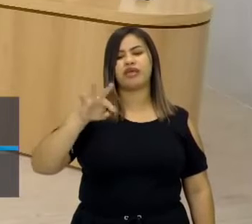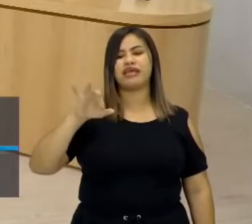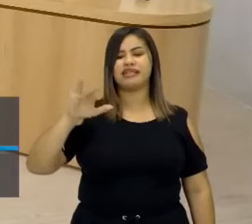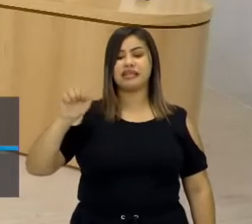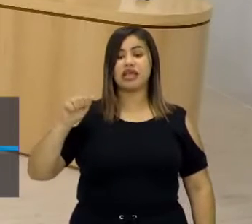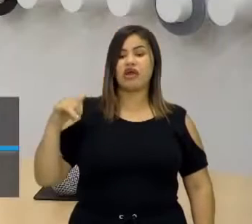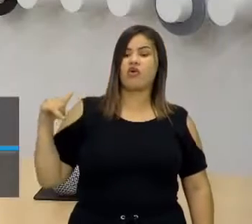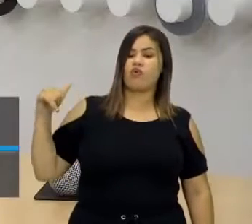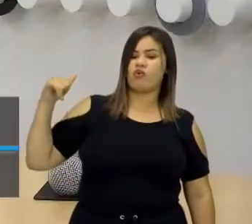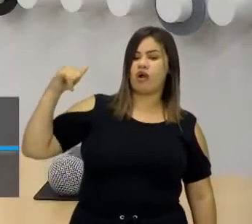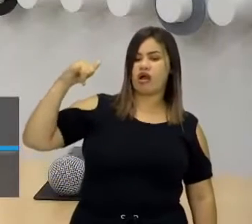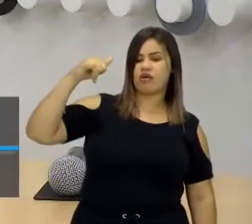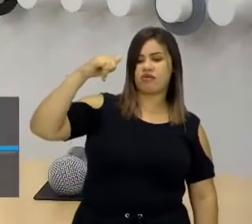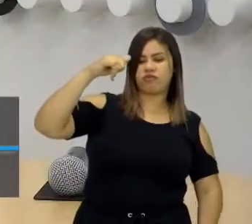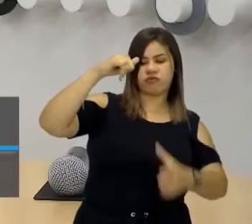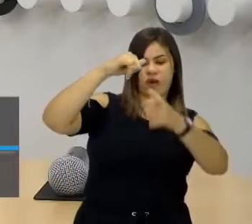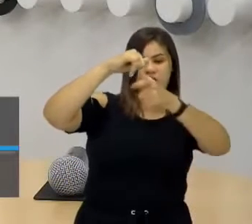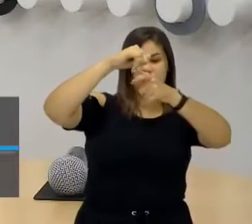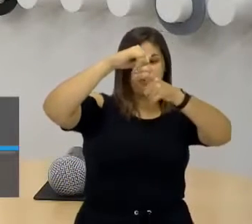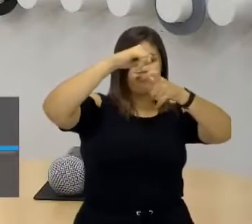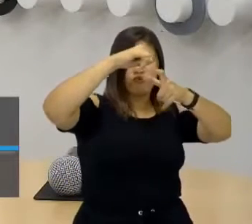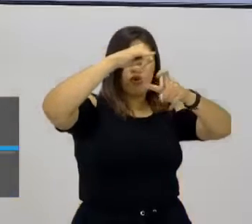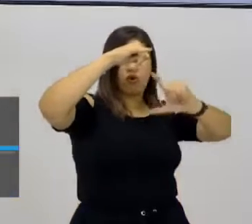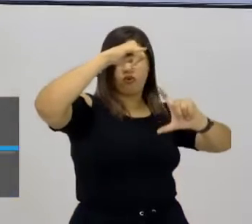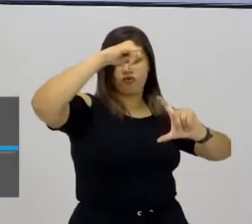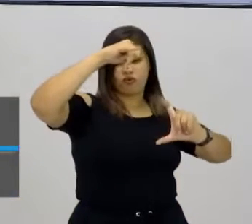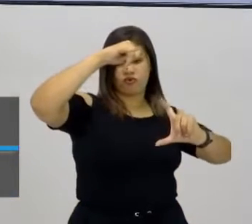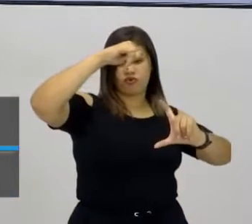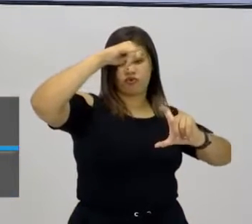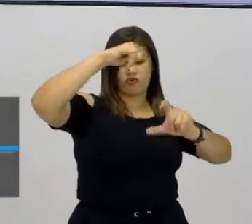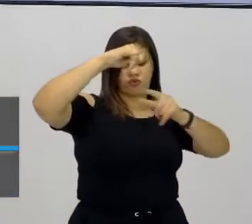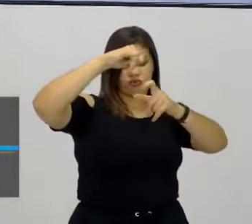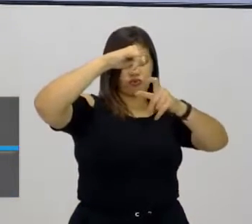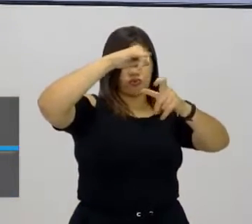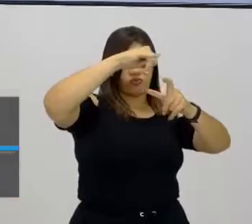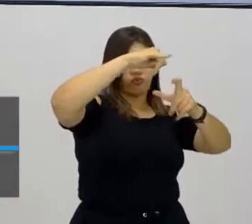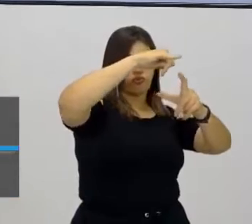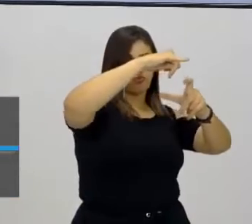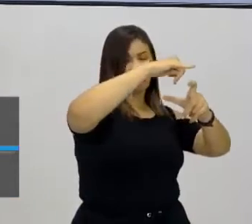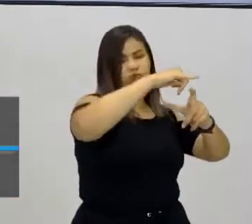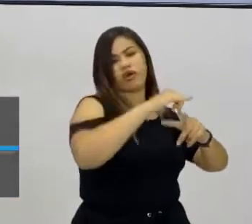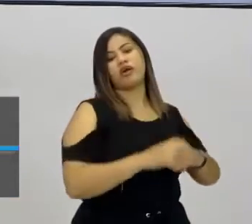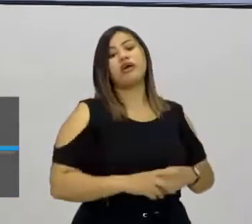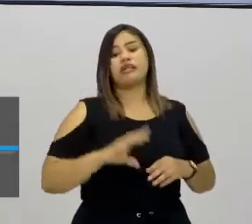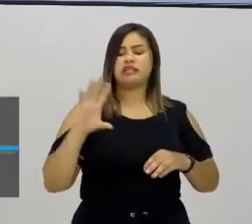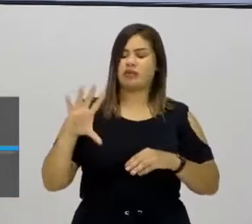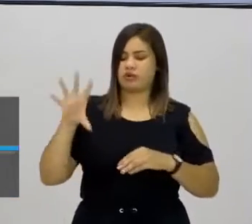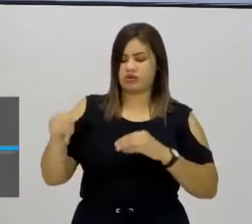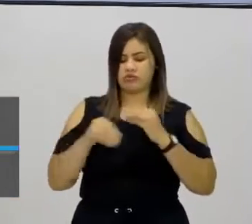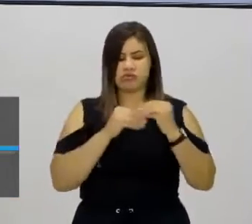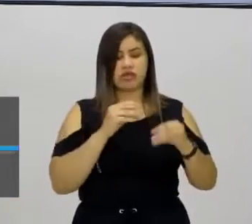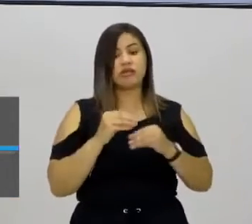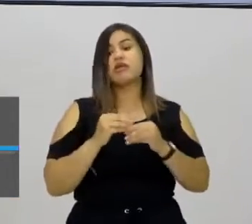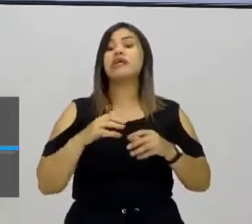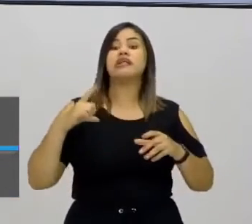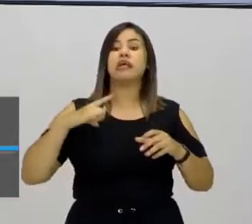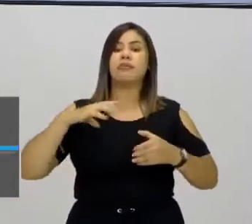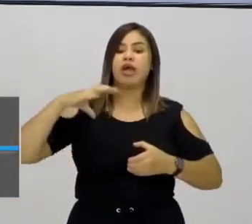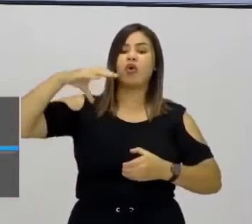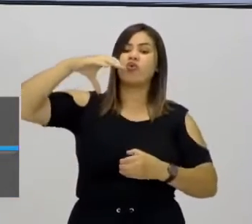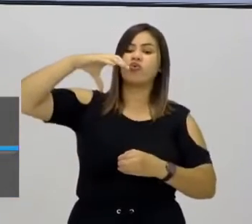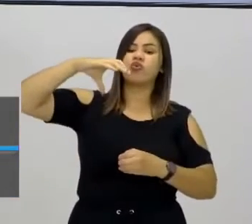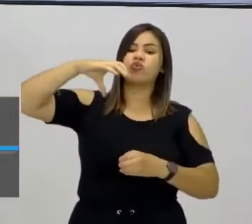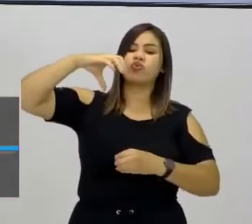tirava centenas ou milhares de imagens, tinha que juntar essas imagens, né, também no balão, aí o balão já tira